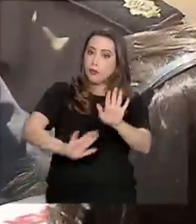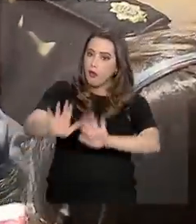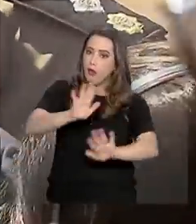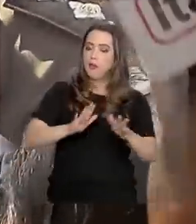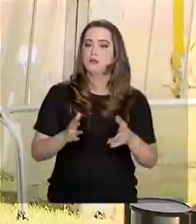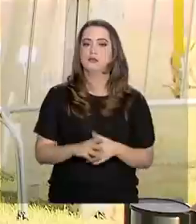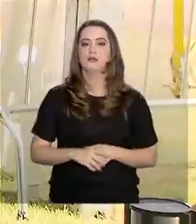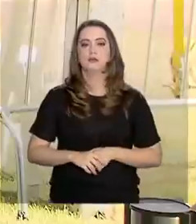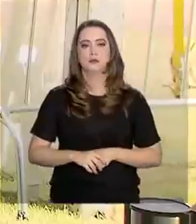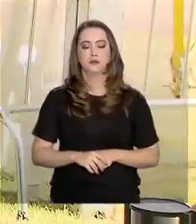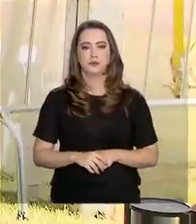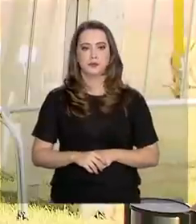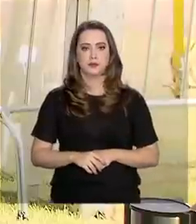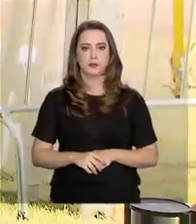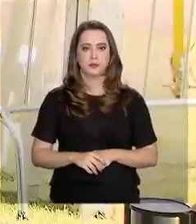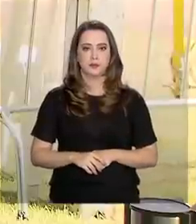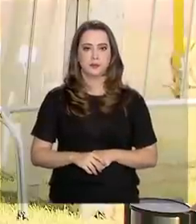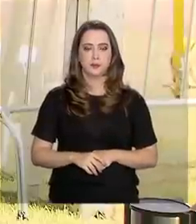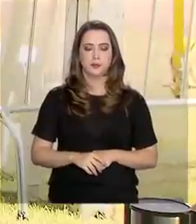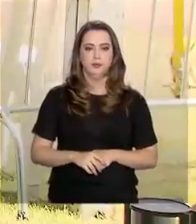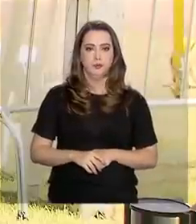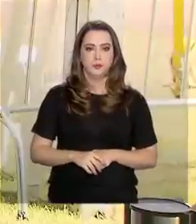criterioso.